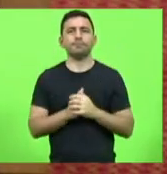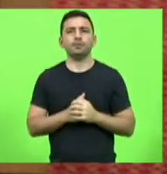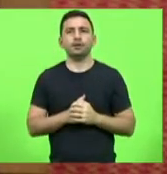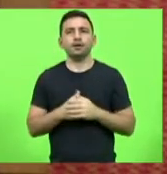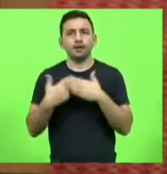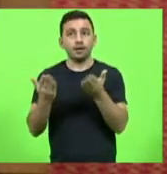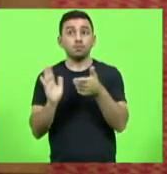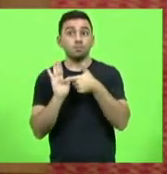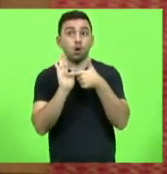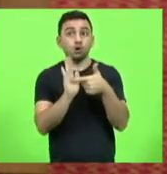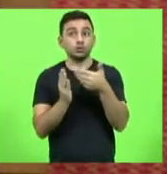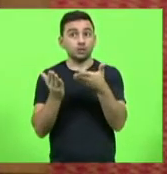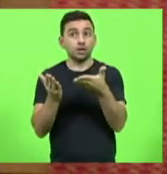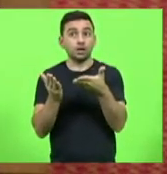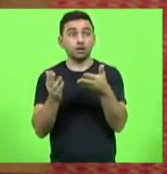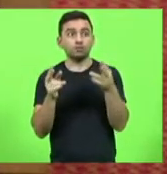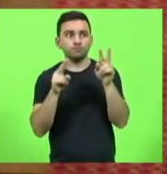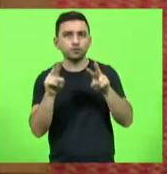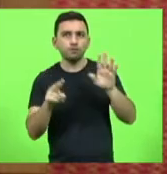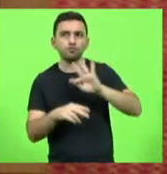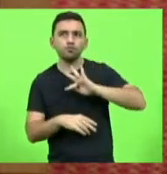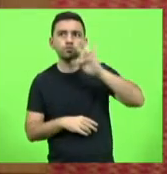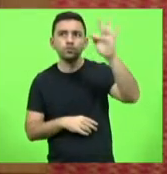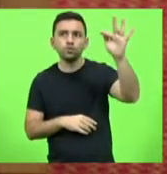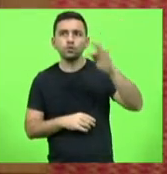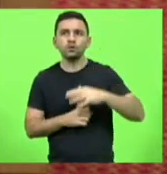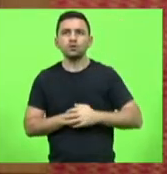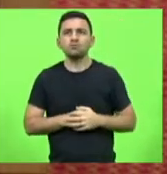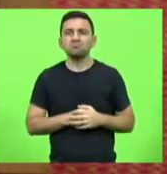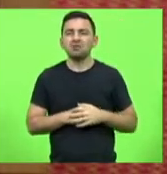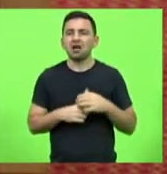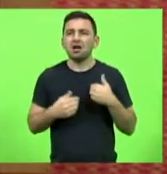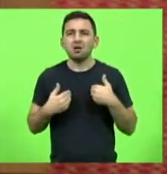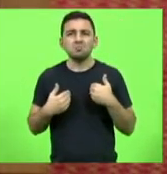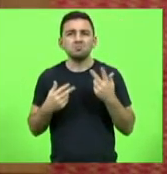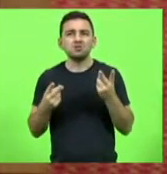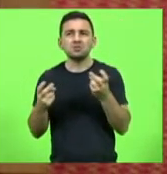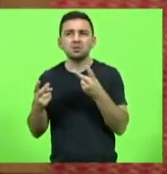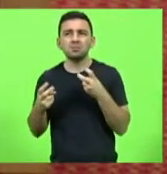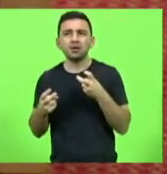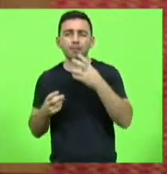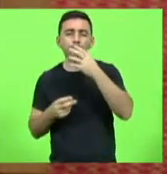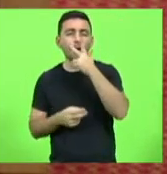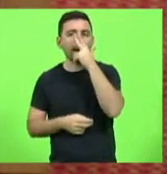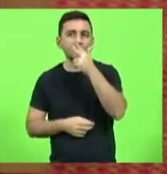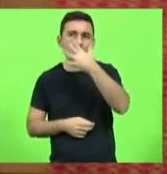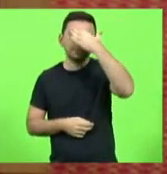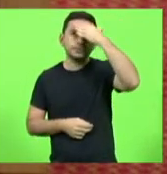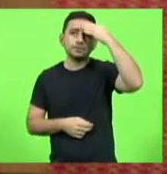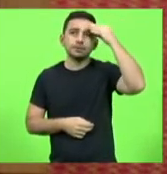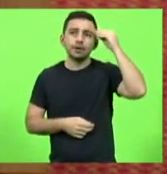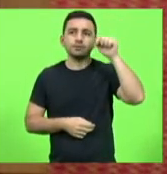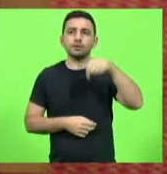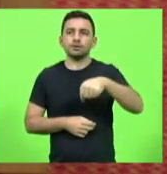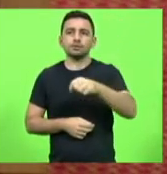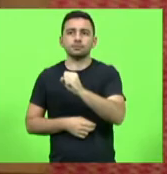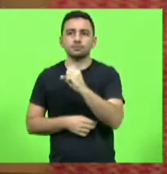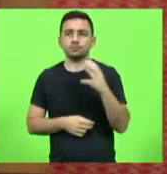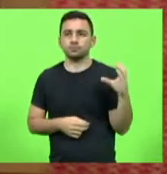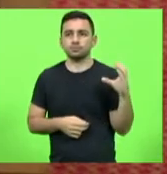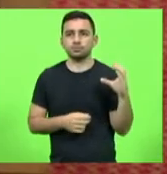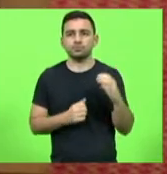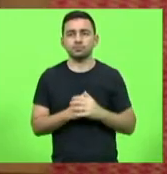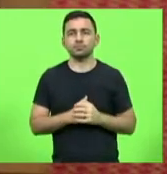aparenta ser muito visionário, mas eu vejo que há um esquecimento com Santa Catarina. E não é por